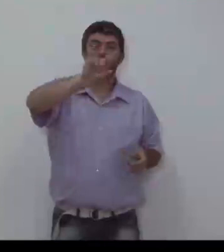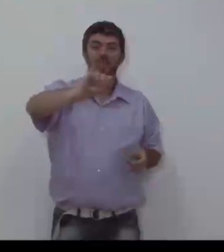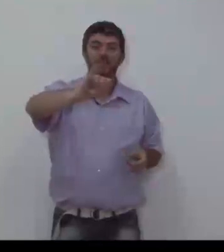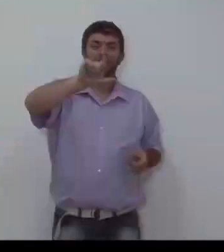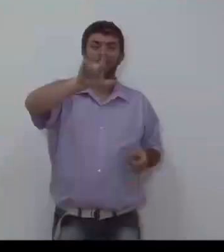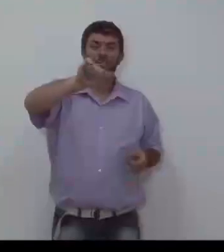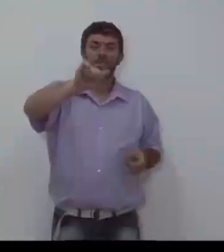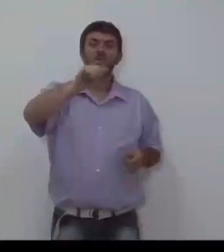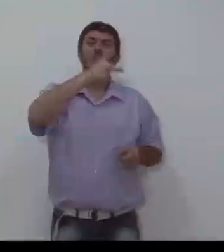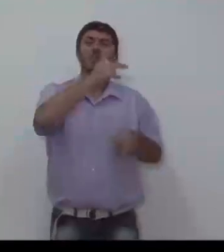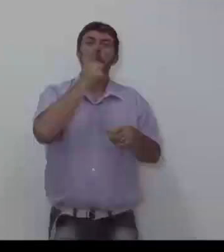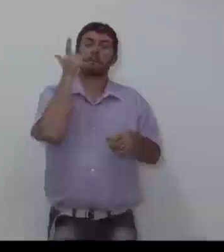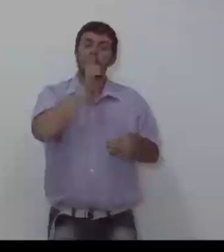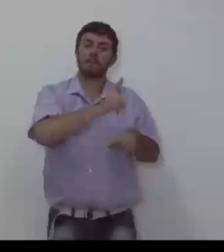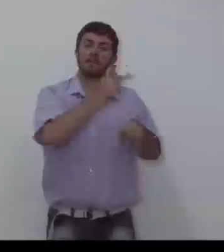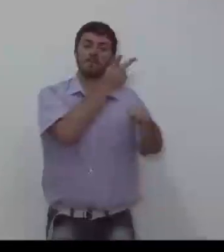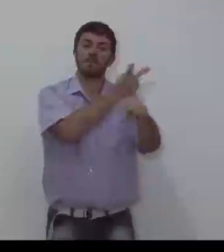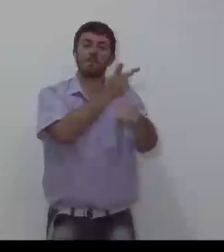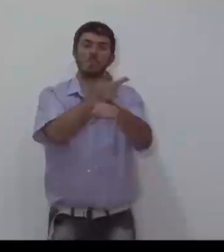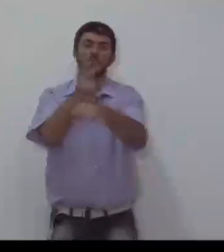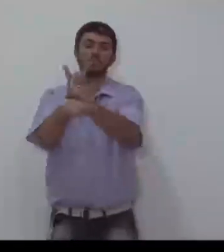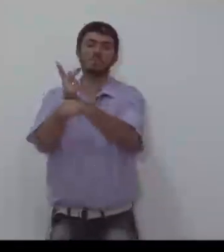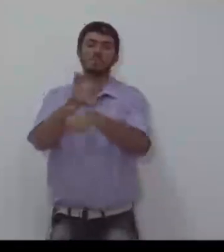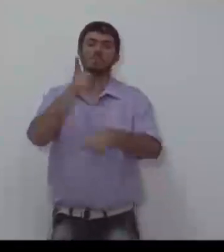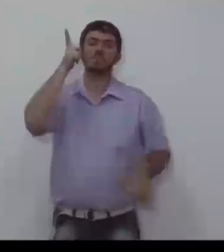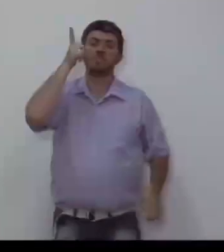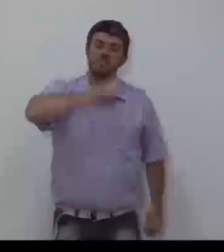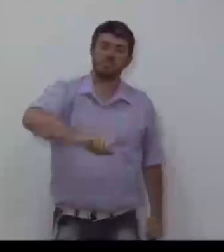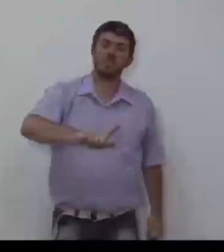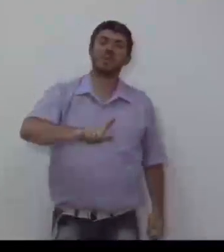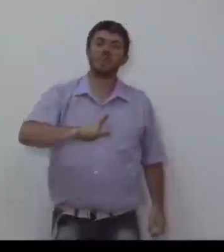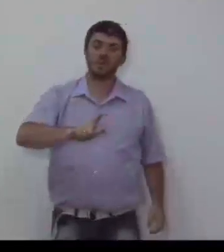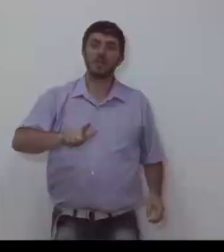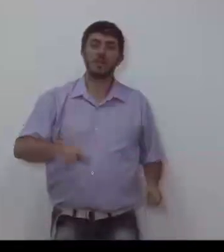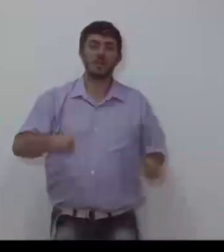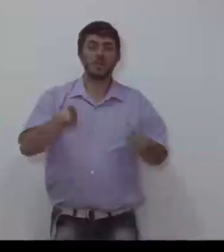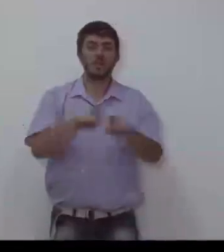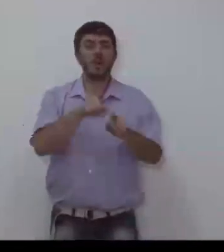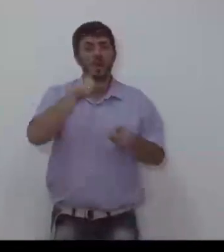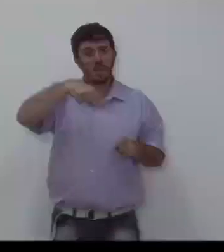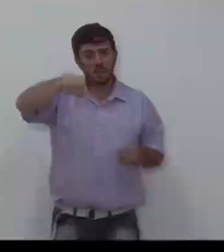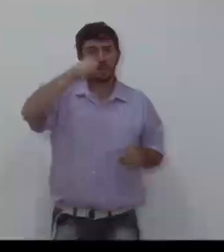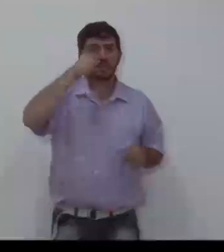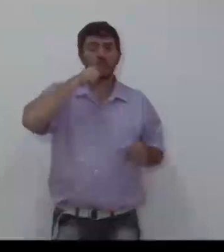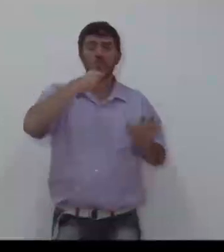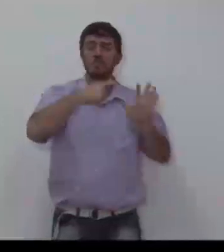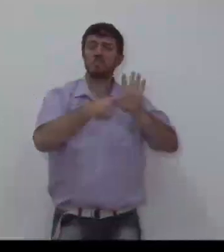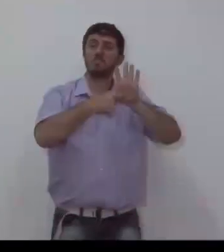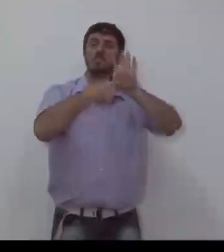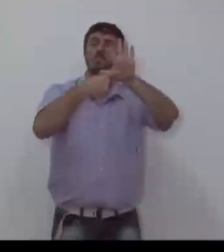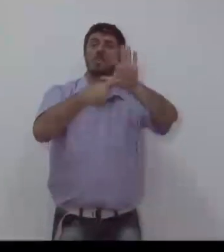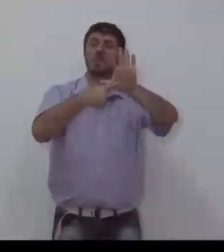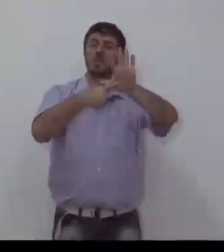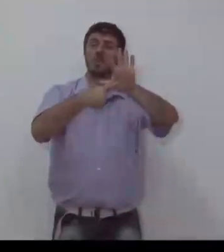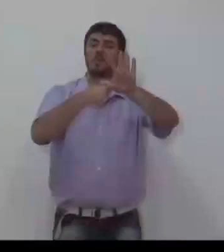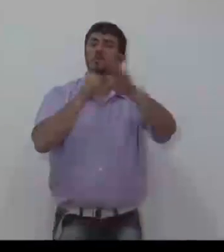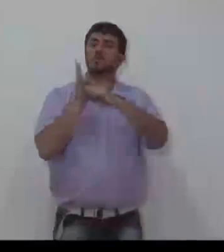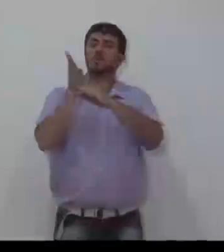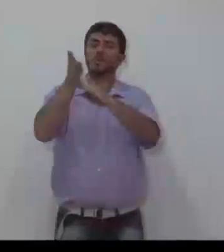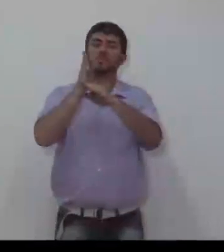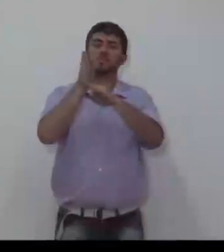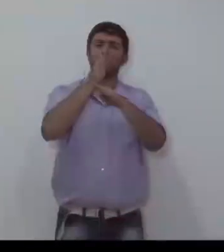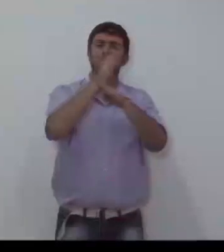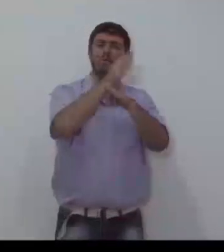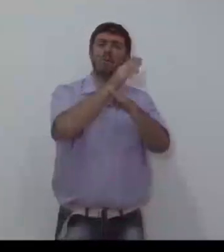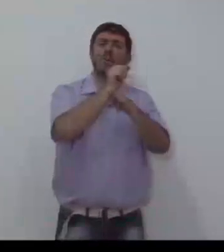lá na Argentina, e o bom é que essas meninas têm levado o nome de Vinhedo em todos os